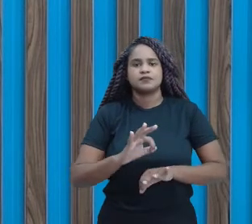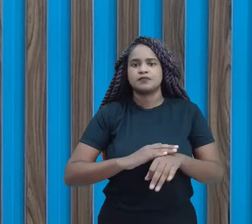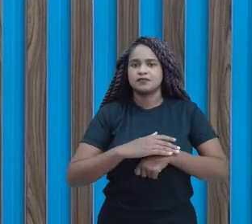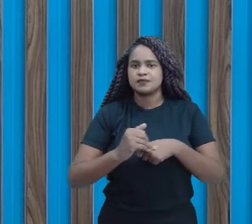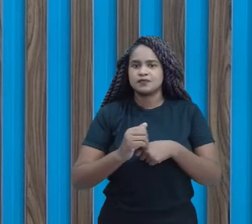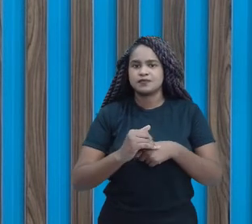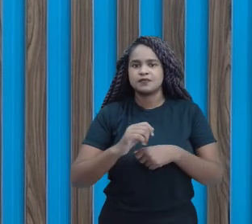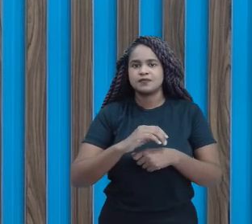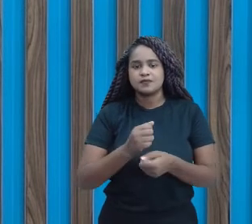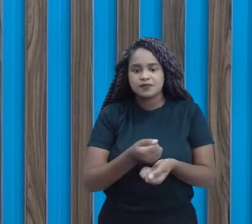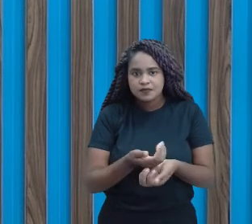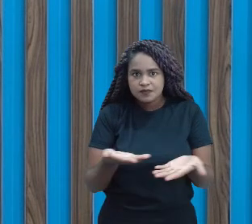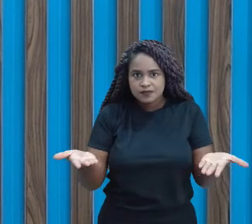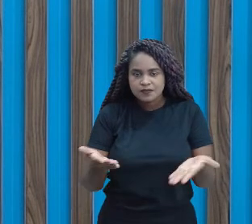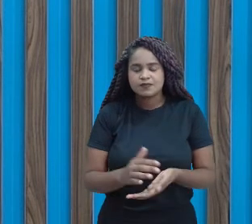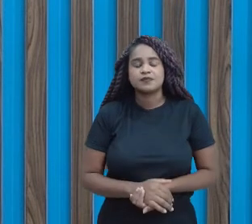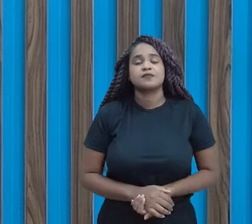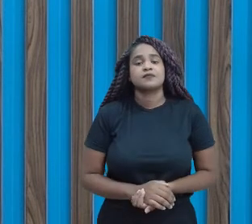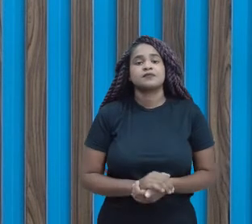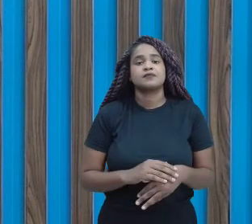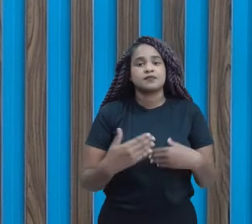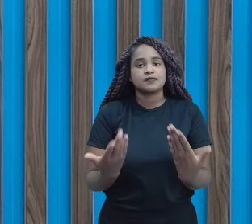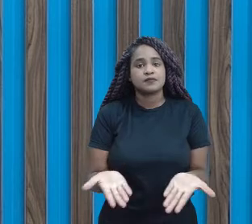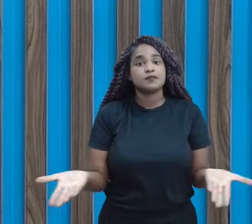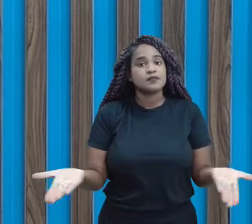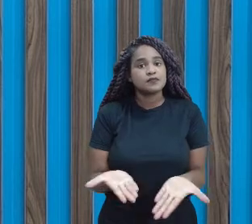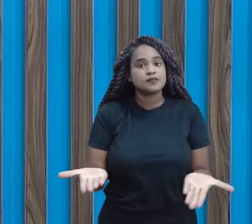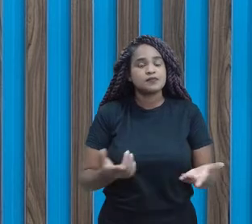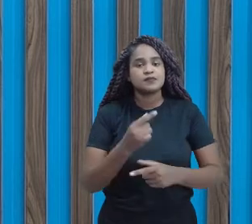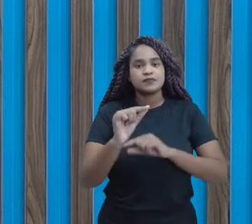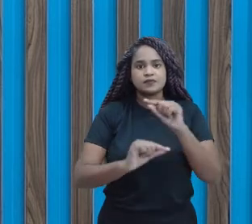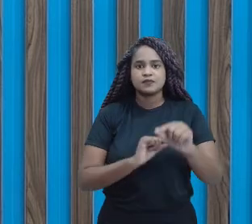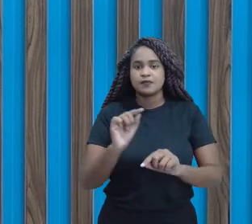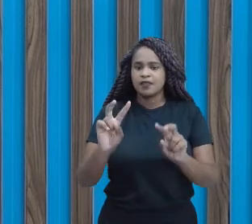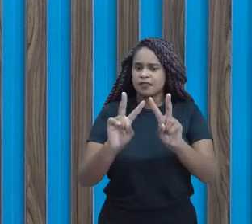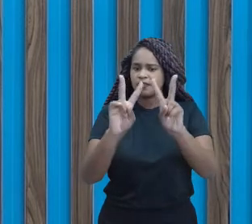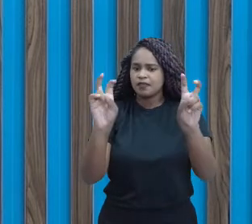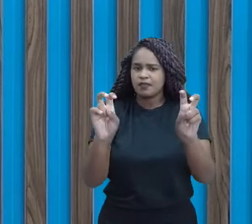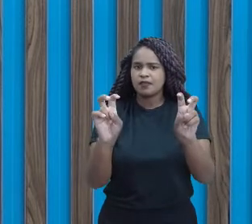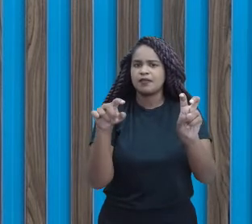vocês. E lembrando que nós hoje estamos trazendo um tema